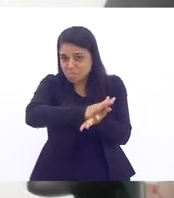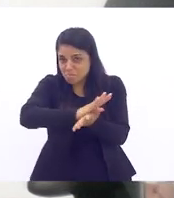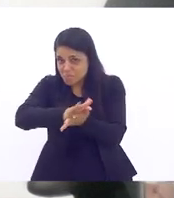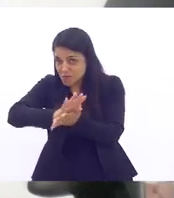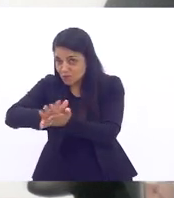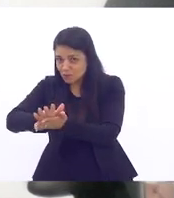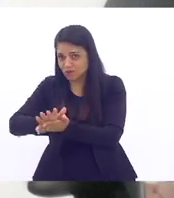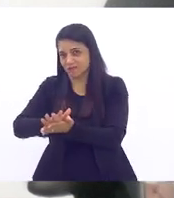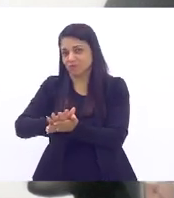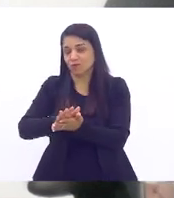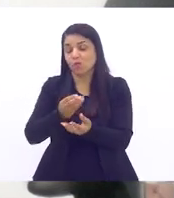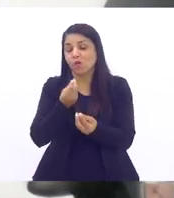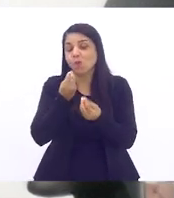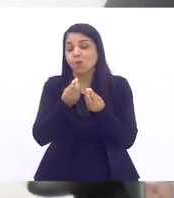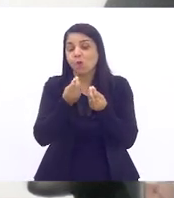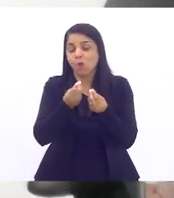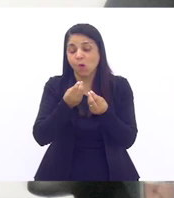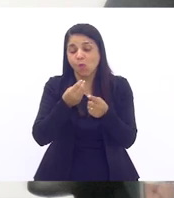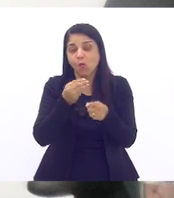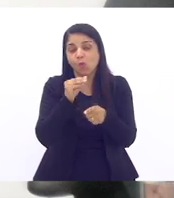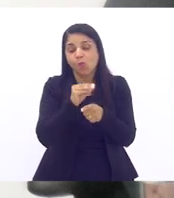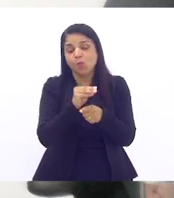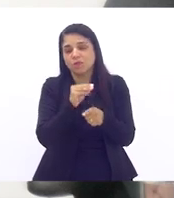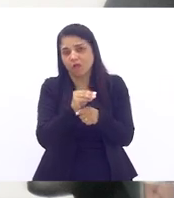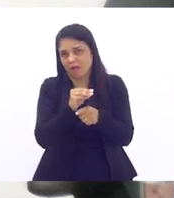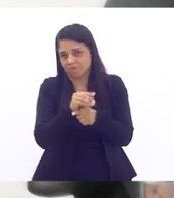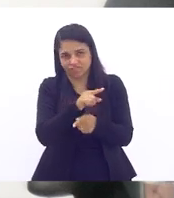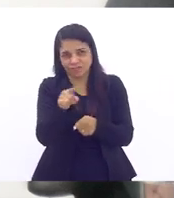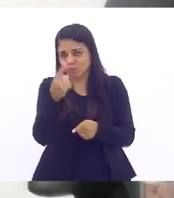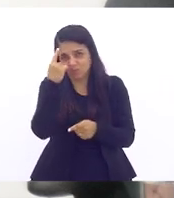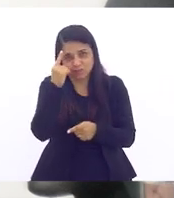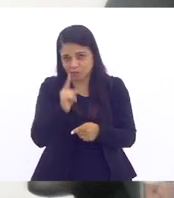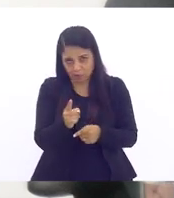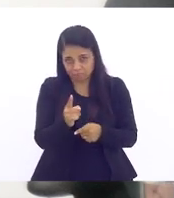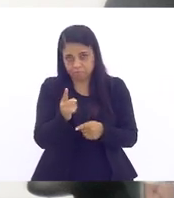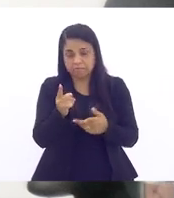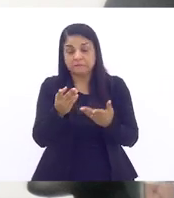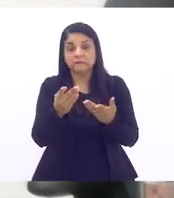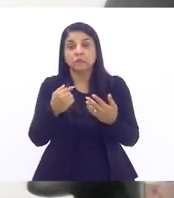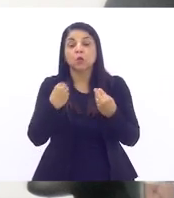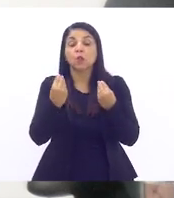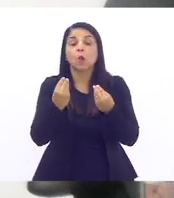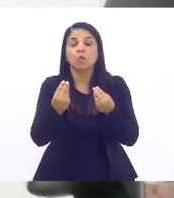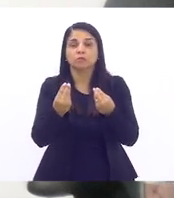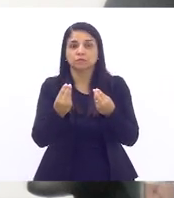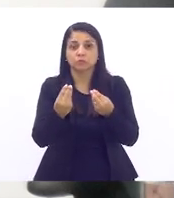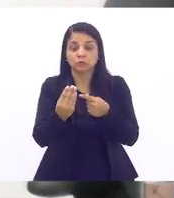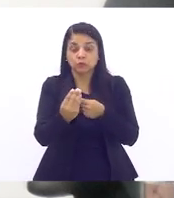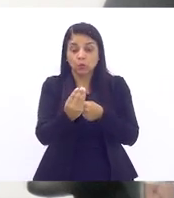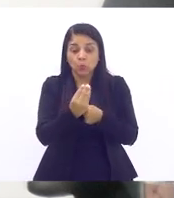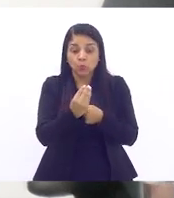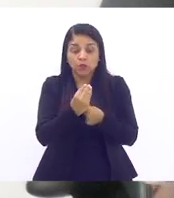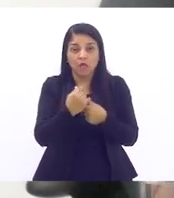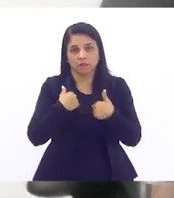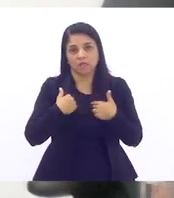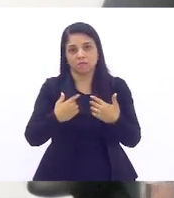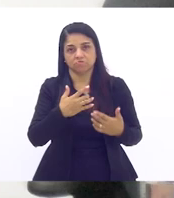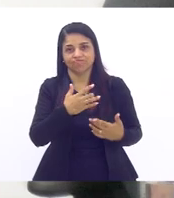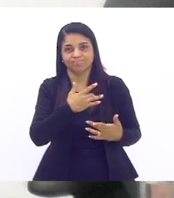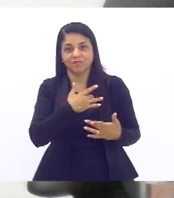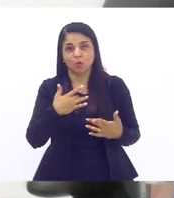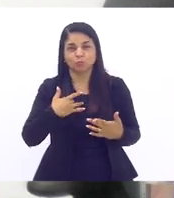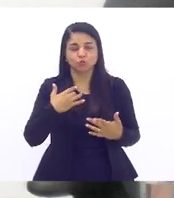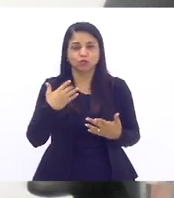como cuidar de alguém se nós não conseguimos cuidar de nós mesmos então Associação